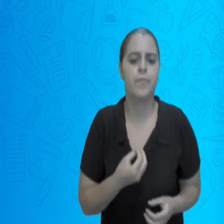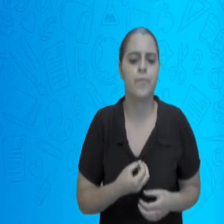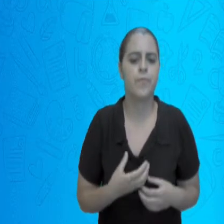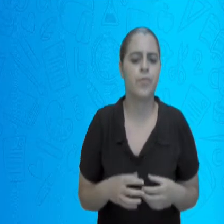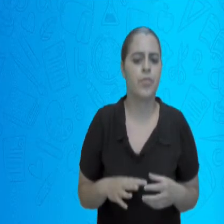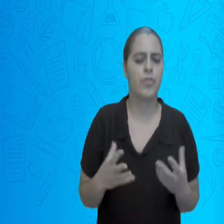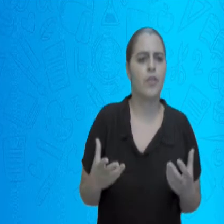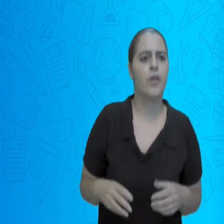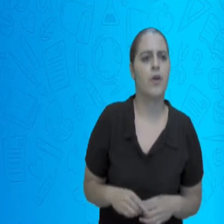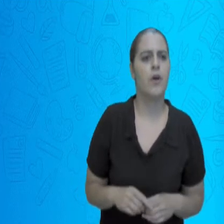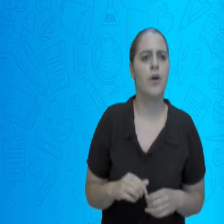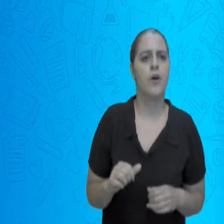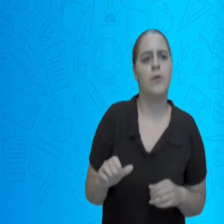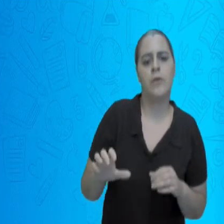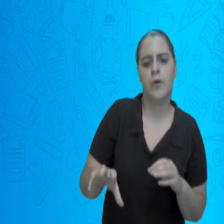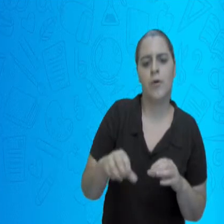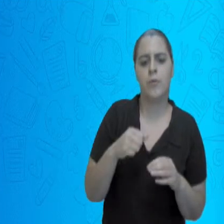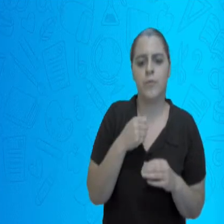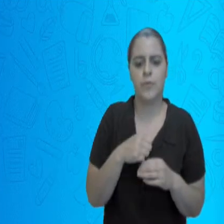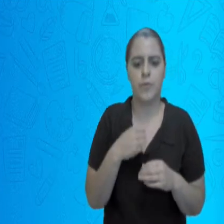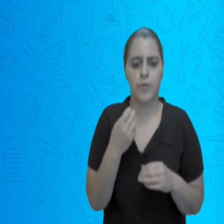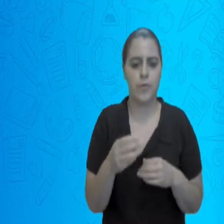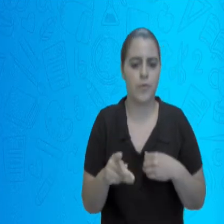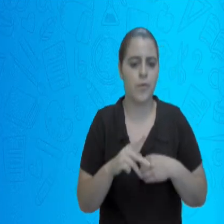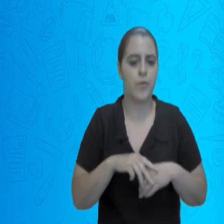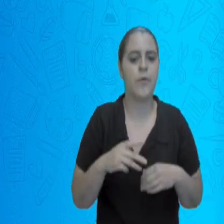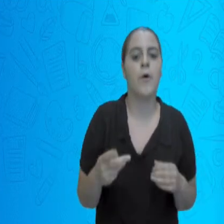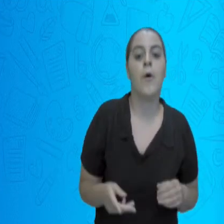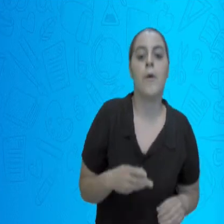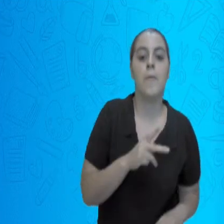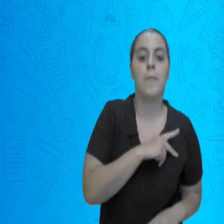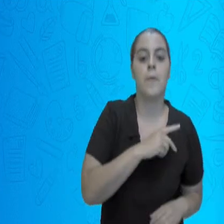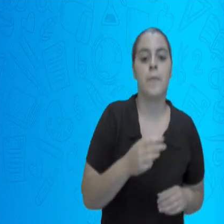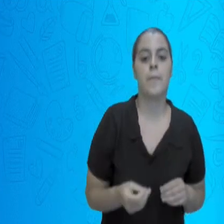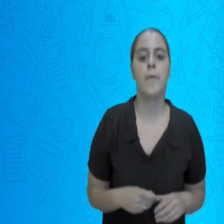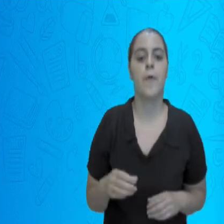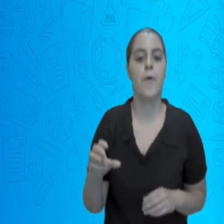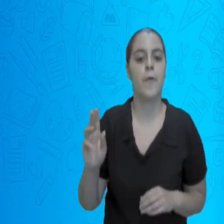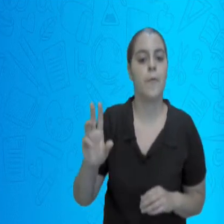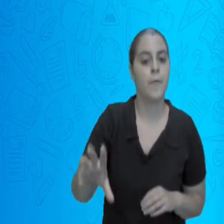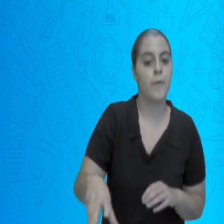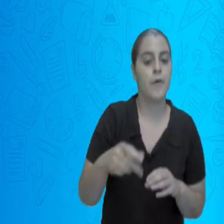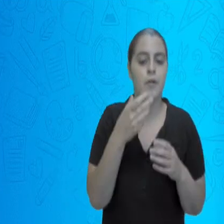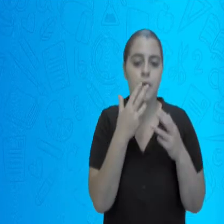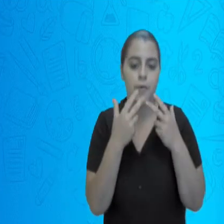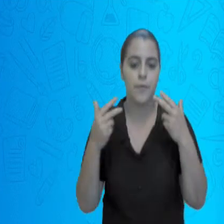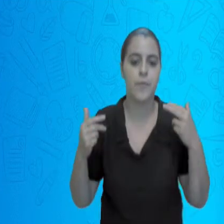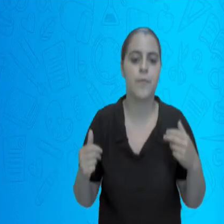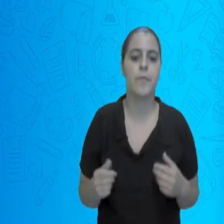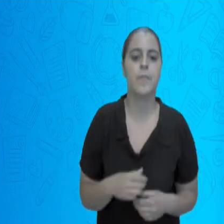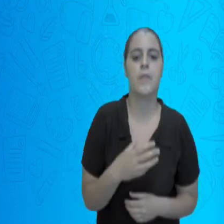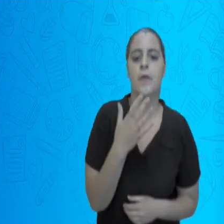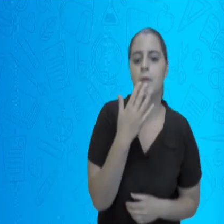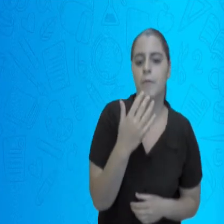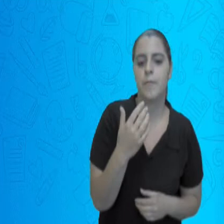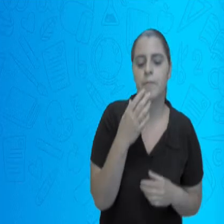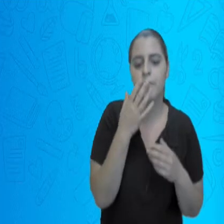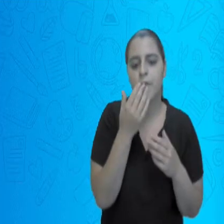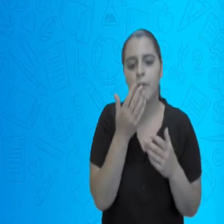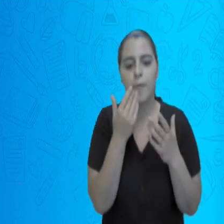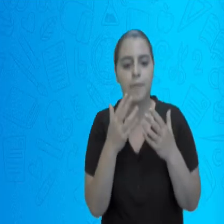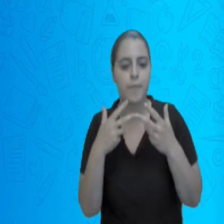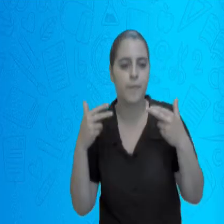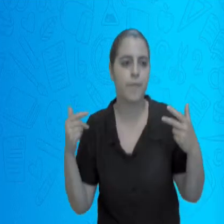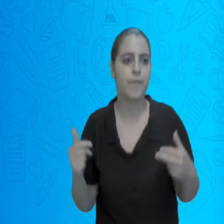autótrofos ou heterótrofos. Eles são procariontes. Nossa, até então,